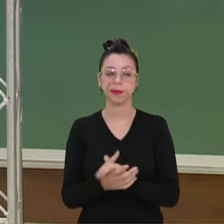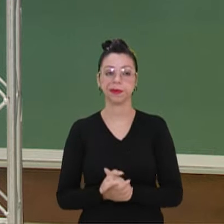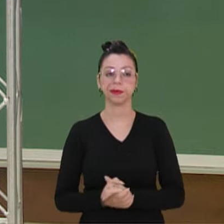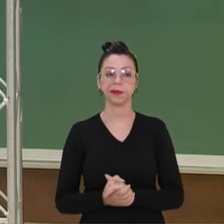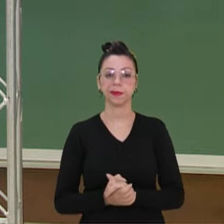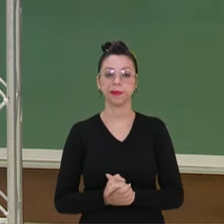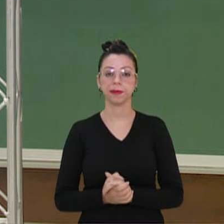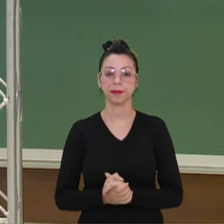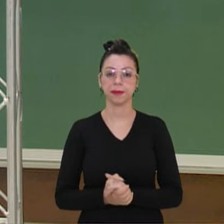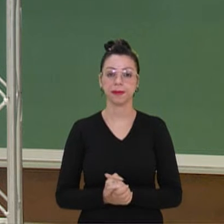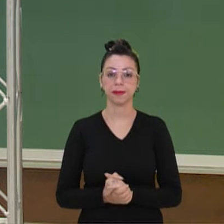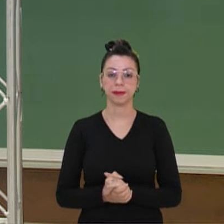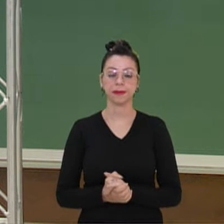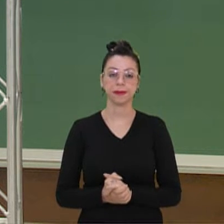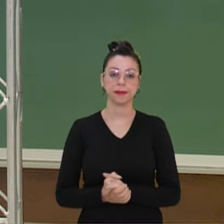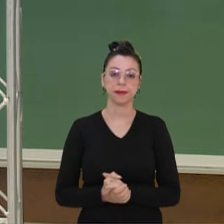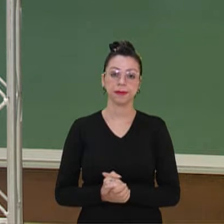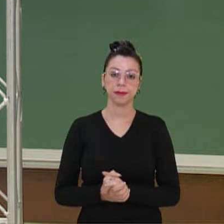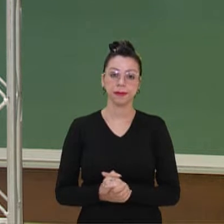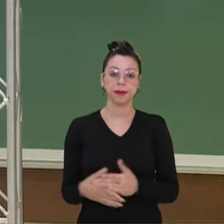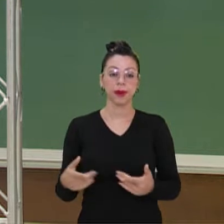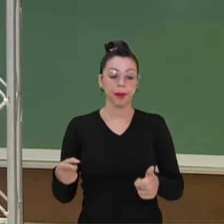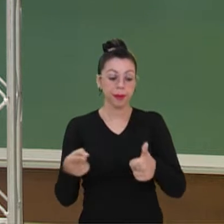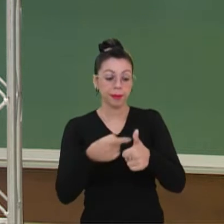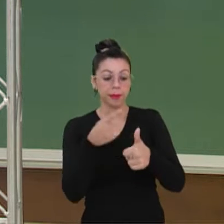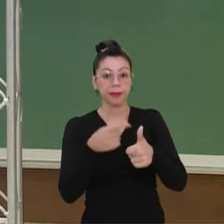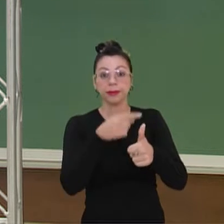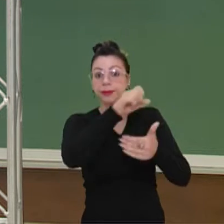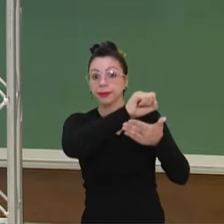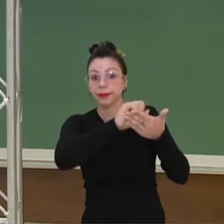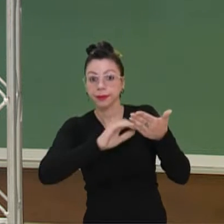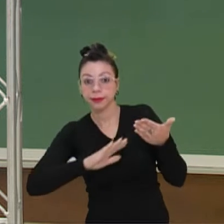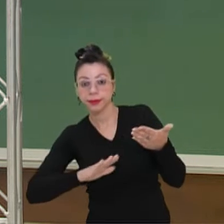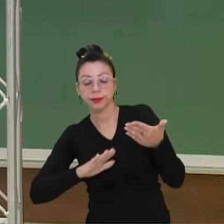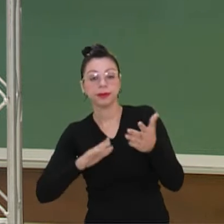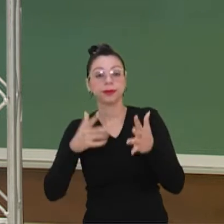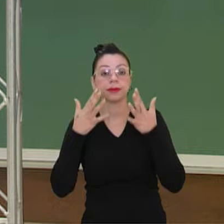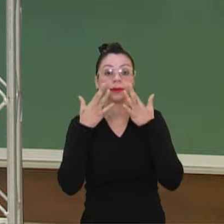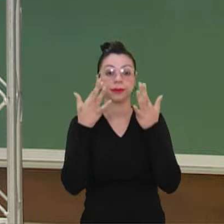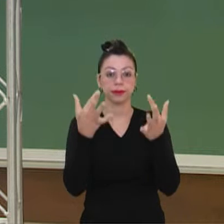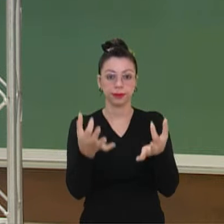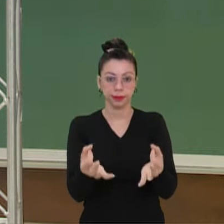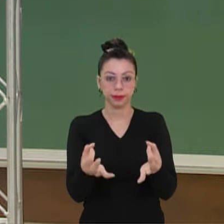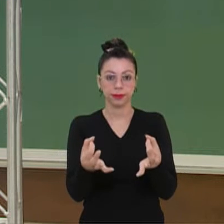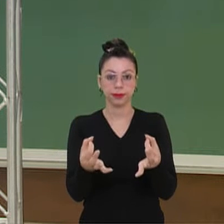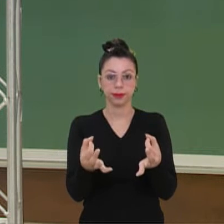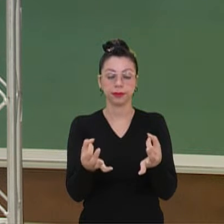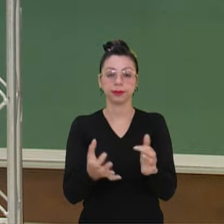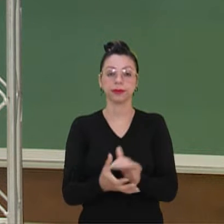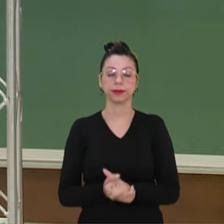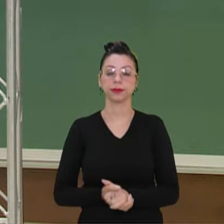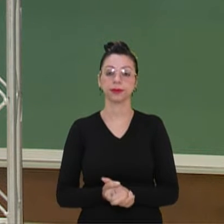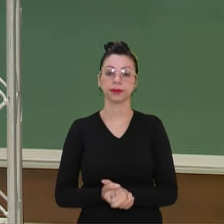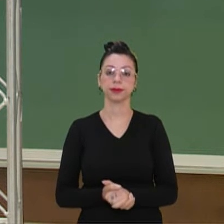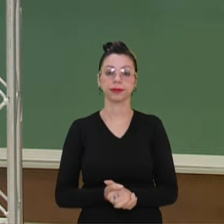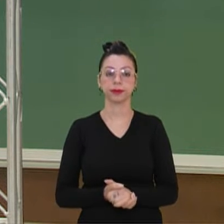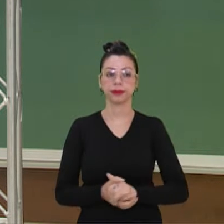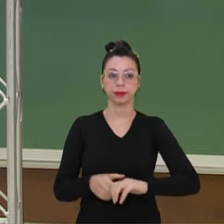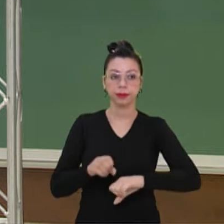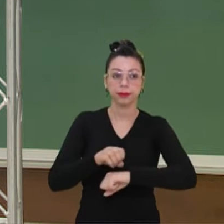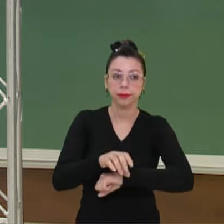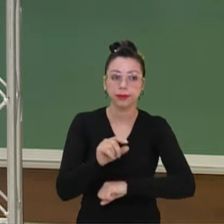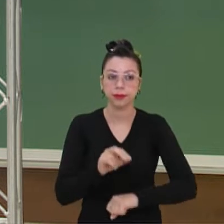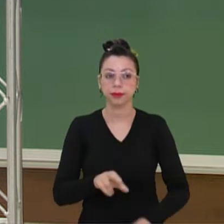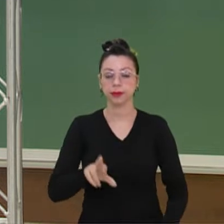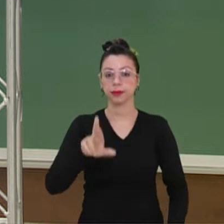lá. Olha só, nosso primeiro exercício. Presta atenção. Ó, as indicações R1